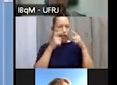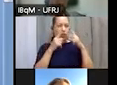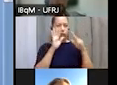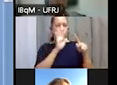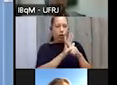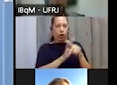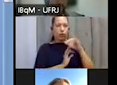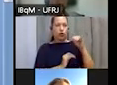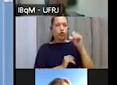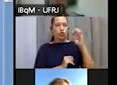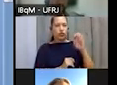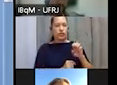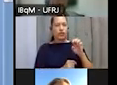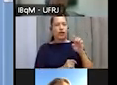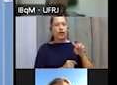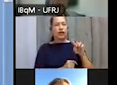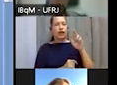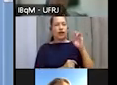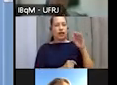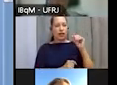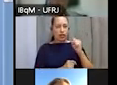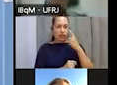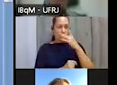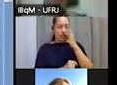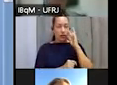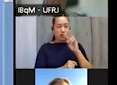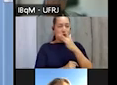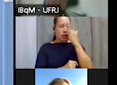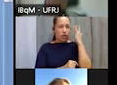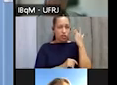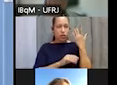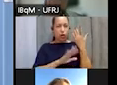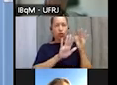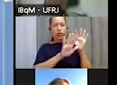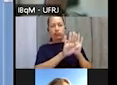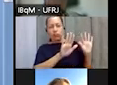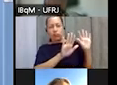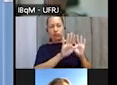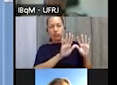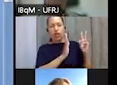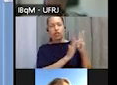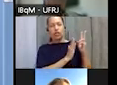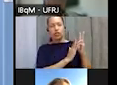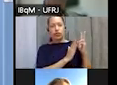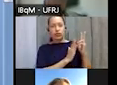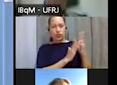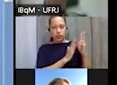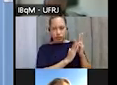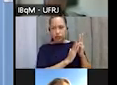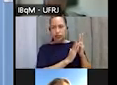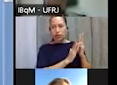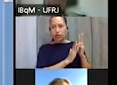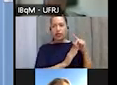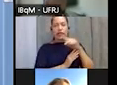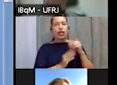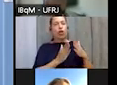Reis Carvalho, você vê pessoas ao fundo, indígenas, que transportam num barquinho